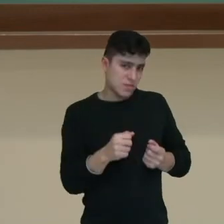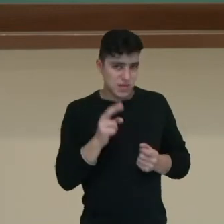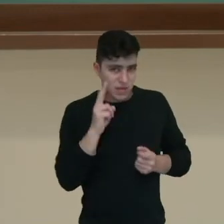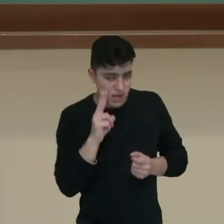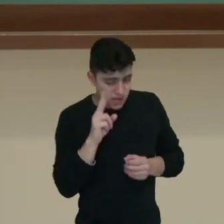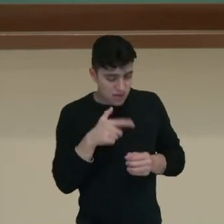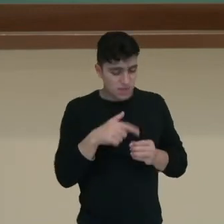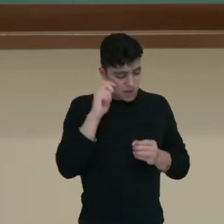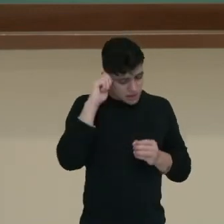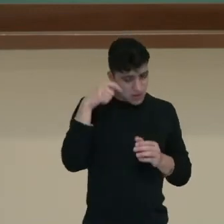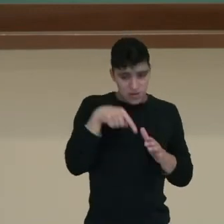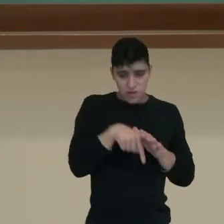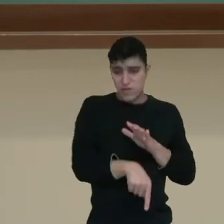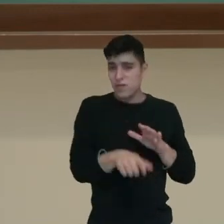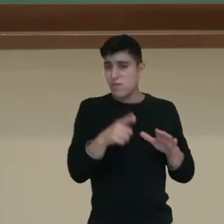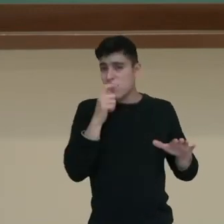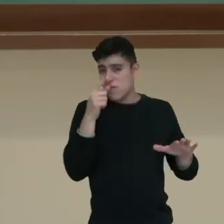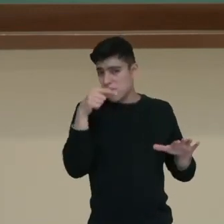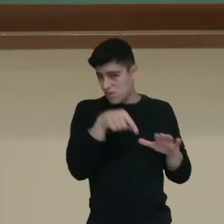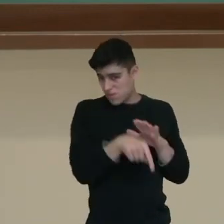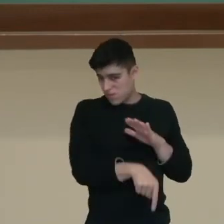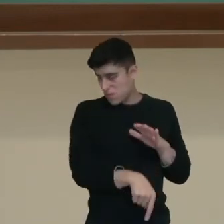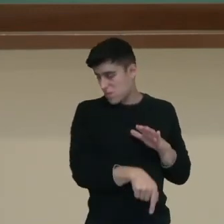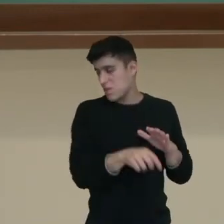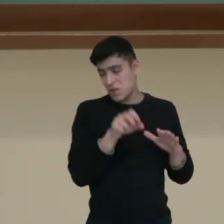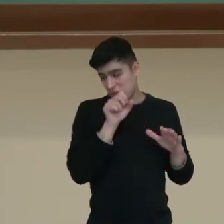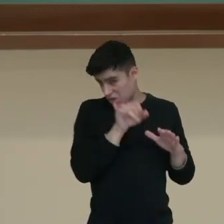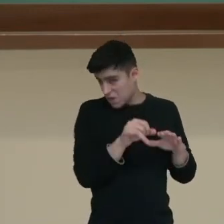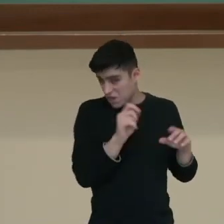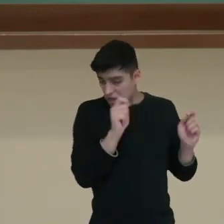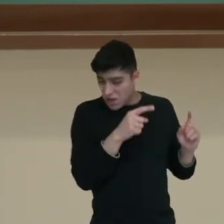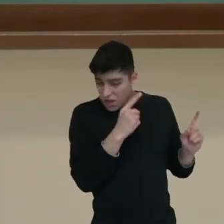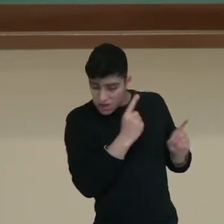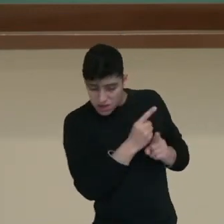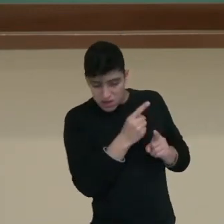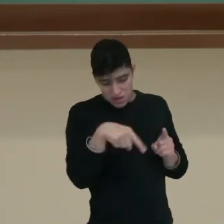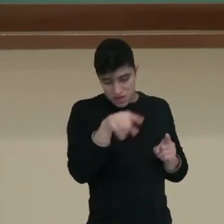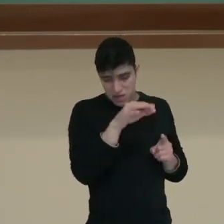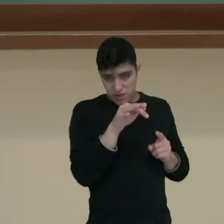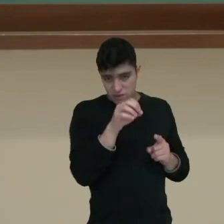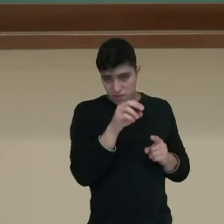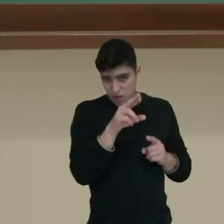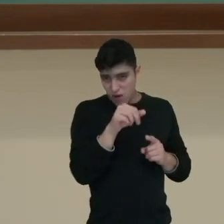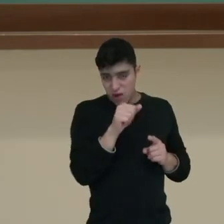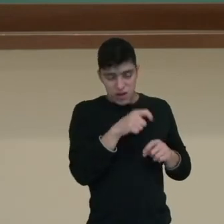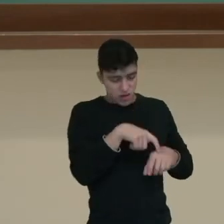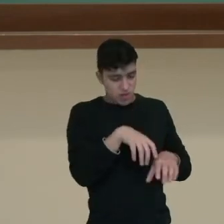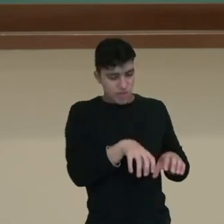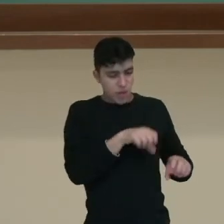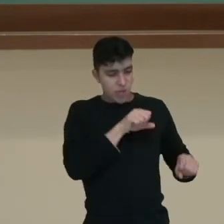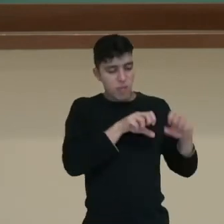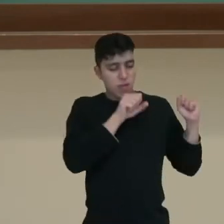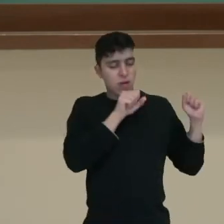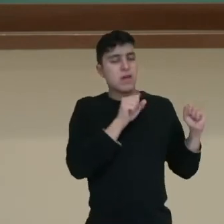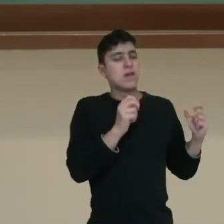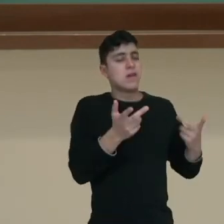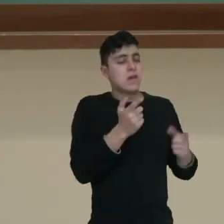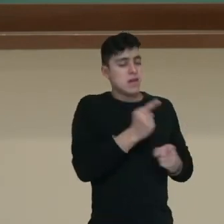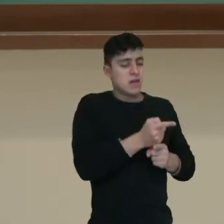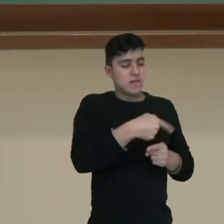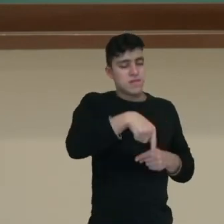extraído do fundo dos oceanos, né? Será que é possível encontrar foraminíferos durante a extração? Será que é possível